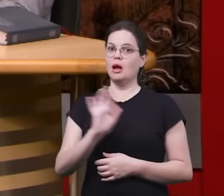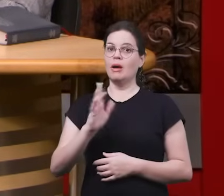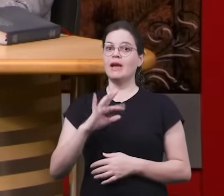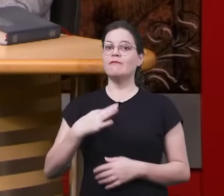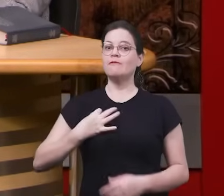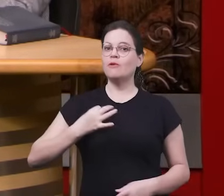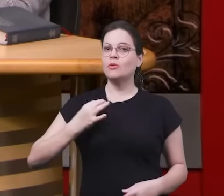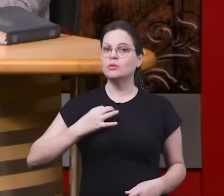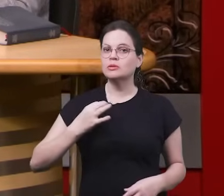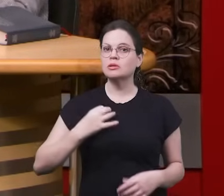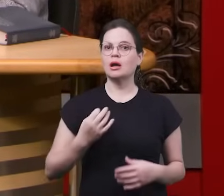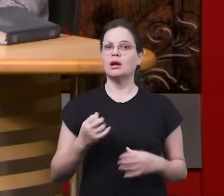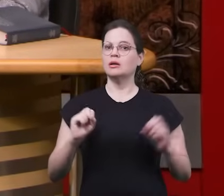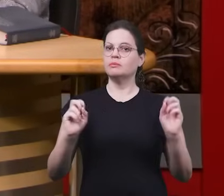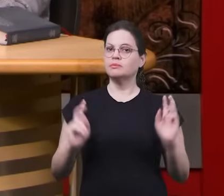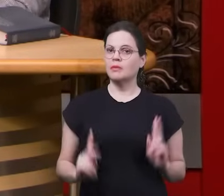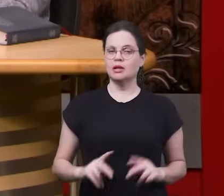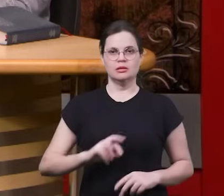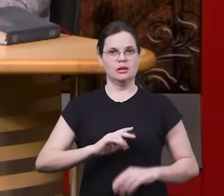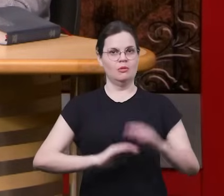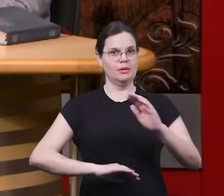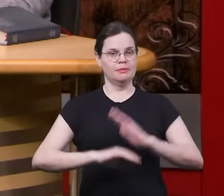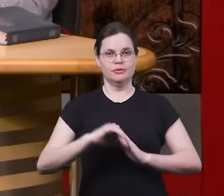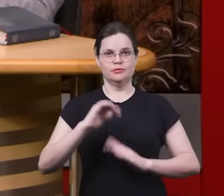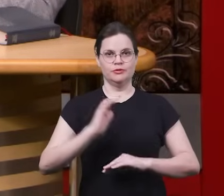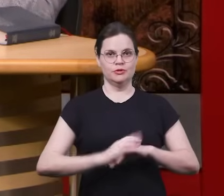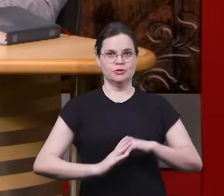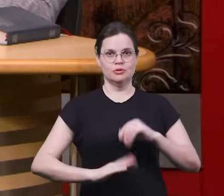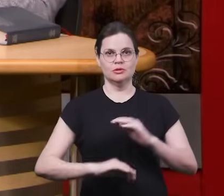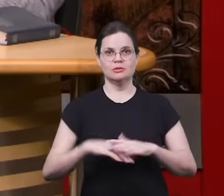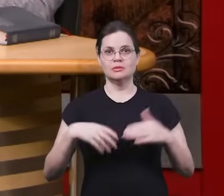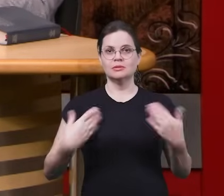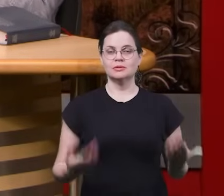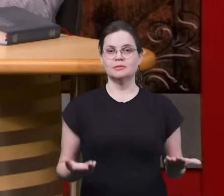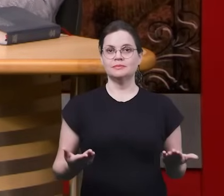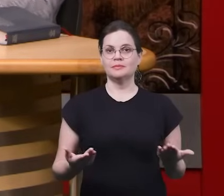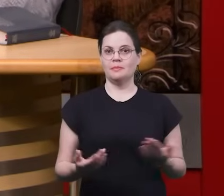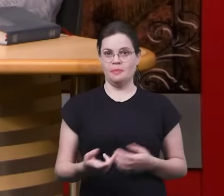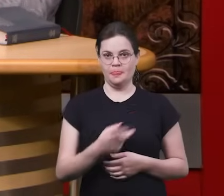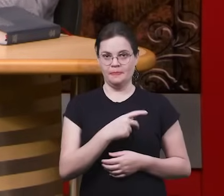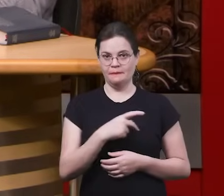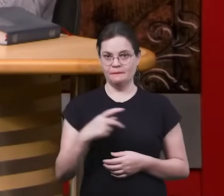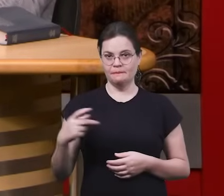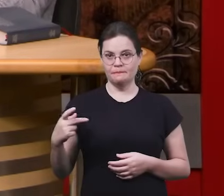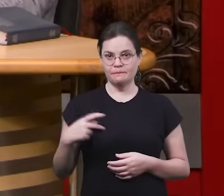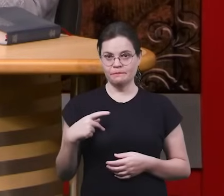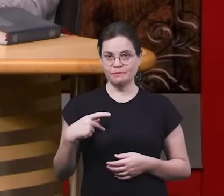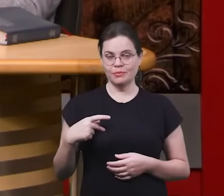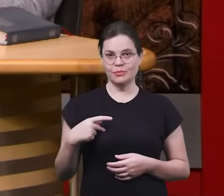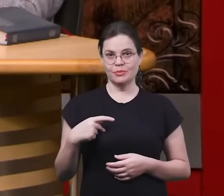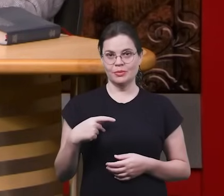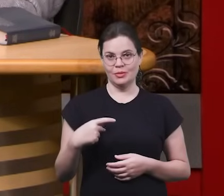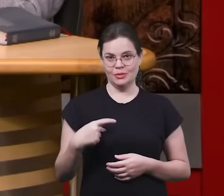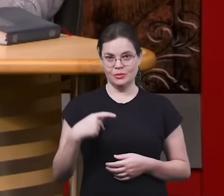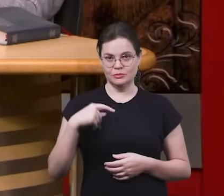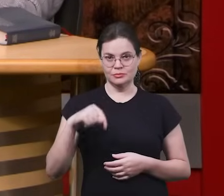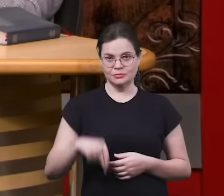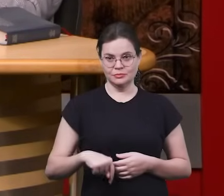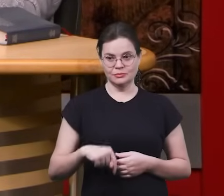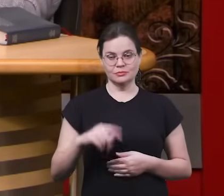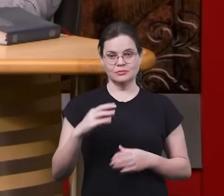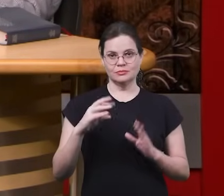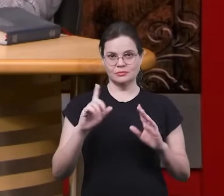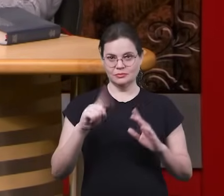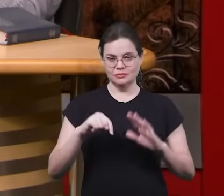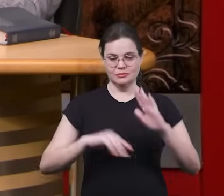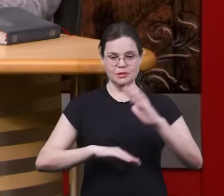voluntariamente. De ânimo pronto. Não é uma coisa profissional, quer dizer, o ministério não é uma coisa que você por aquilo